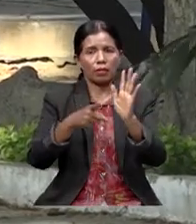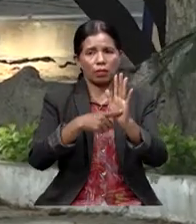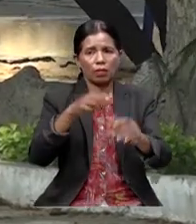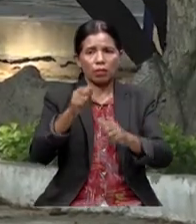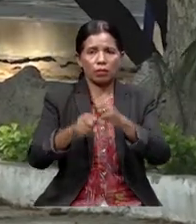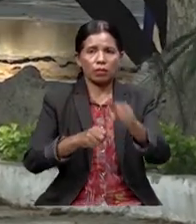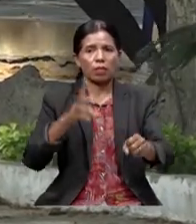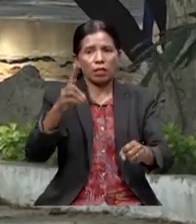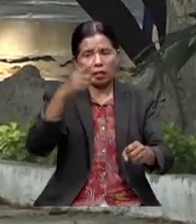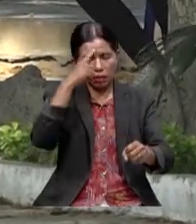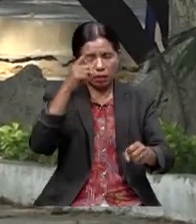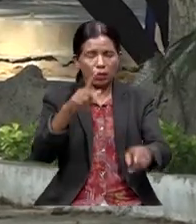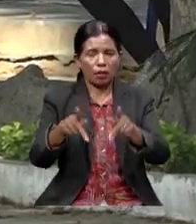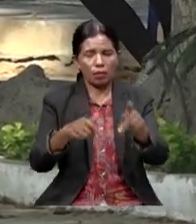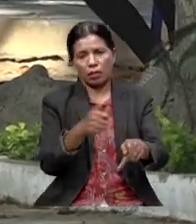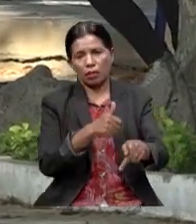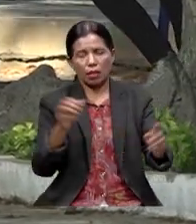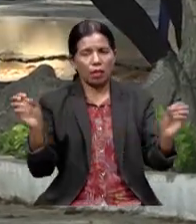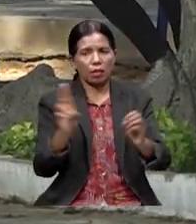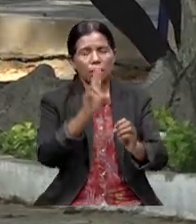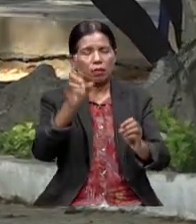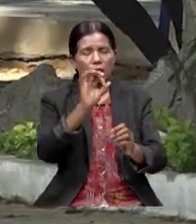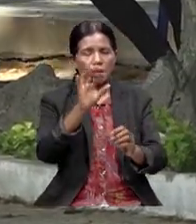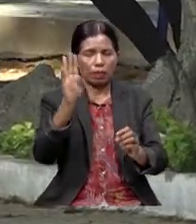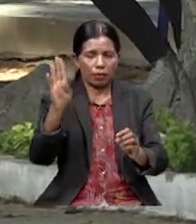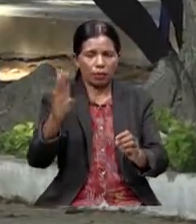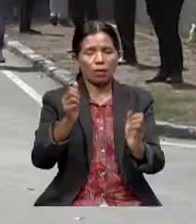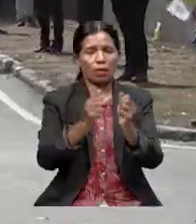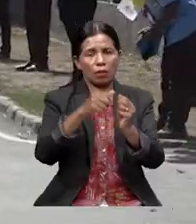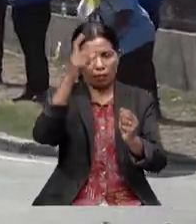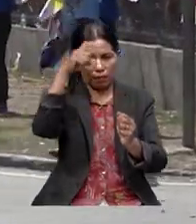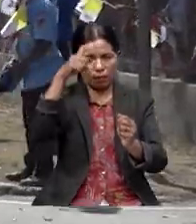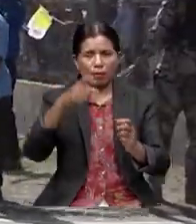sociedade, tamba ia ema balun makala utiliza mídia social homatene.